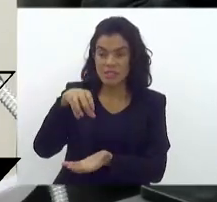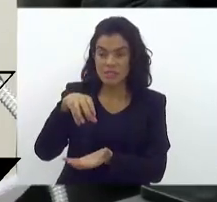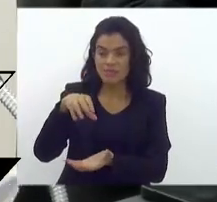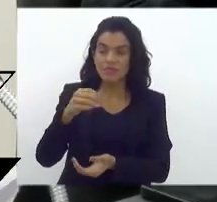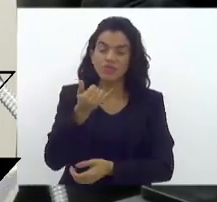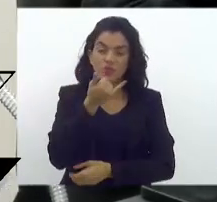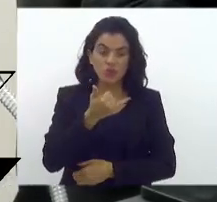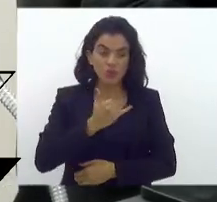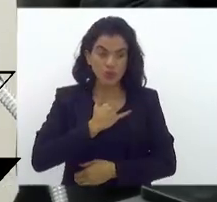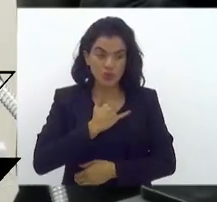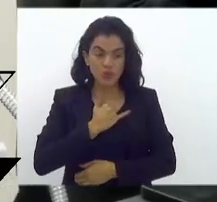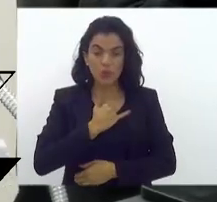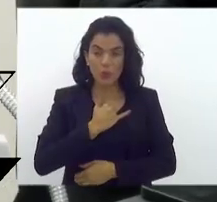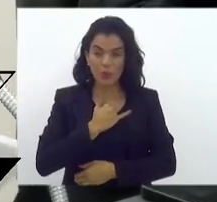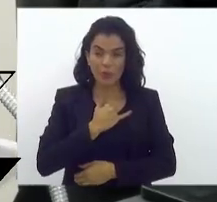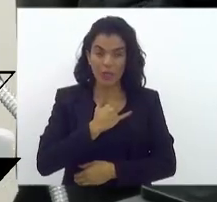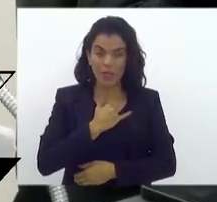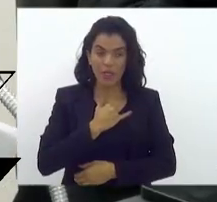Desculpa.